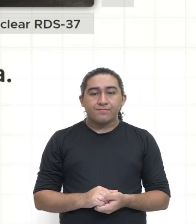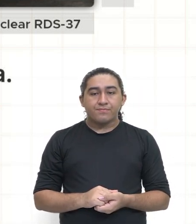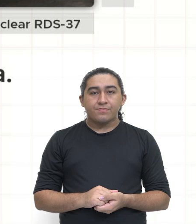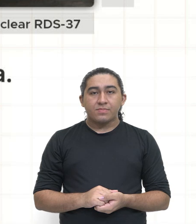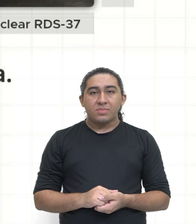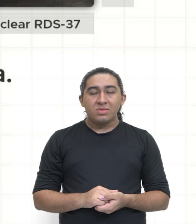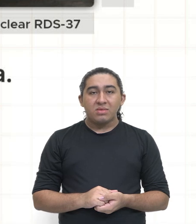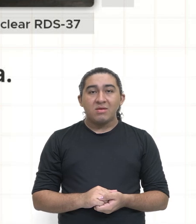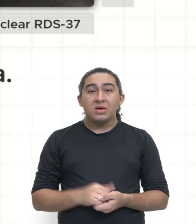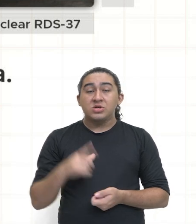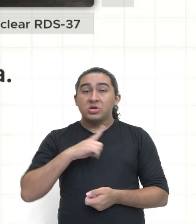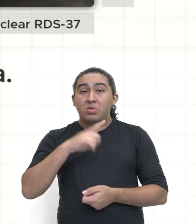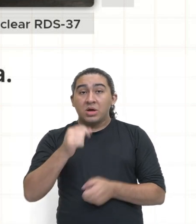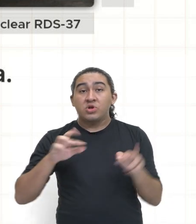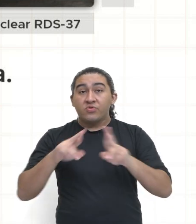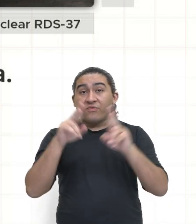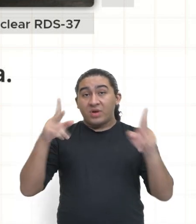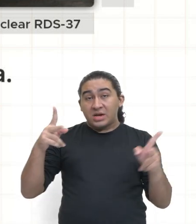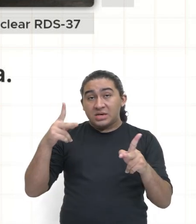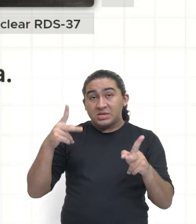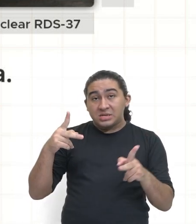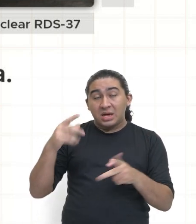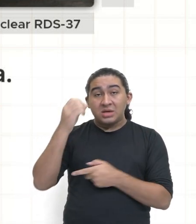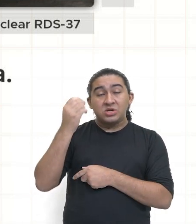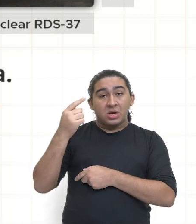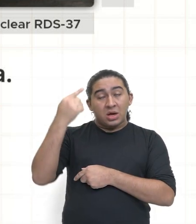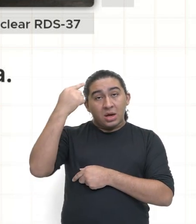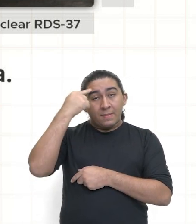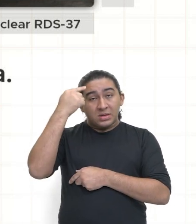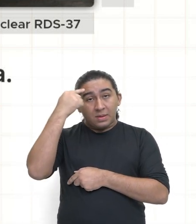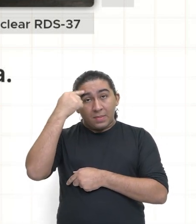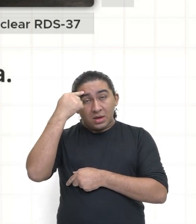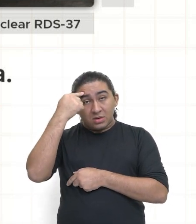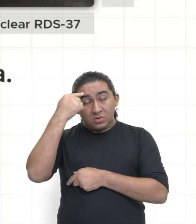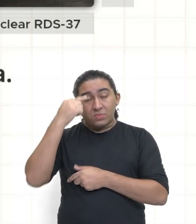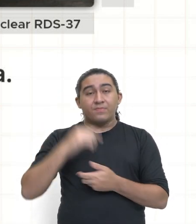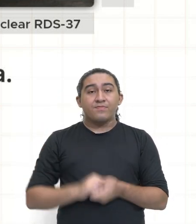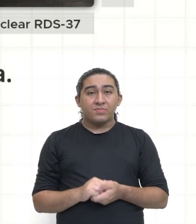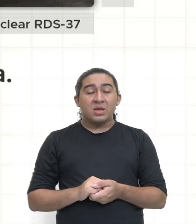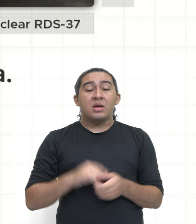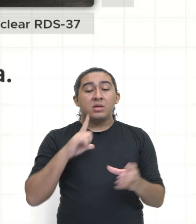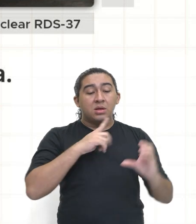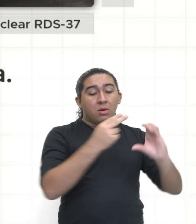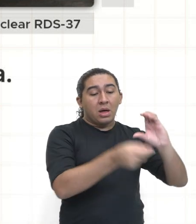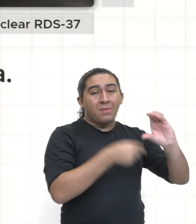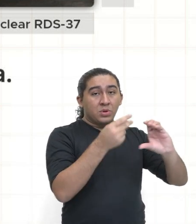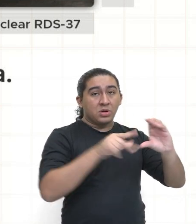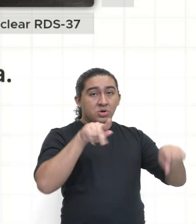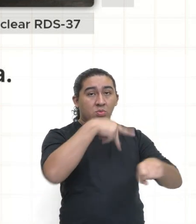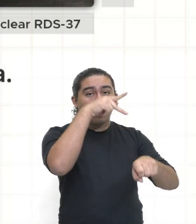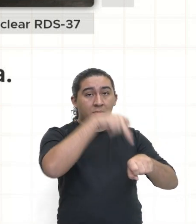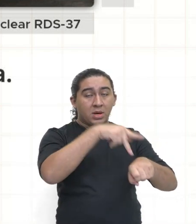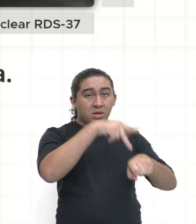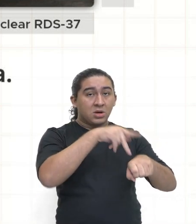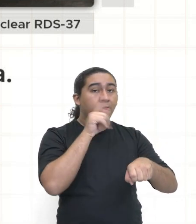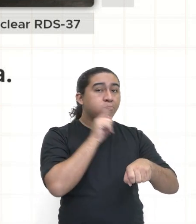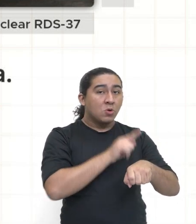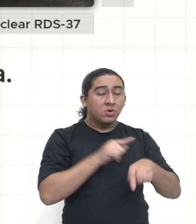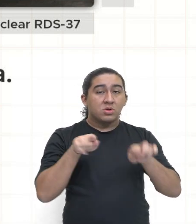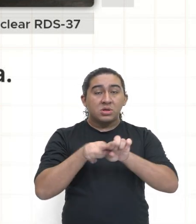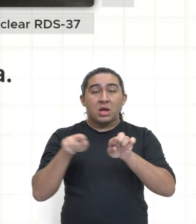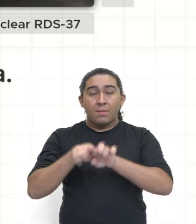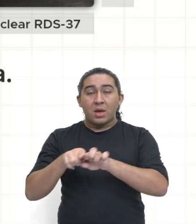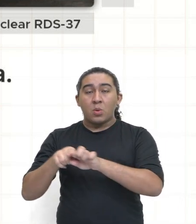Rivalidade ideológica entre o capitalismo, que nós já sabemos que é liderado pelos Estados Unidos, e o